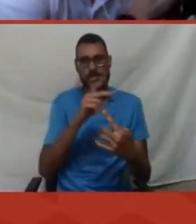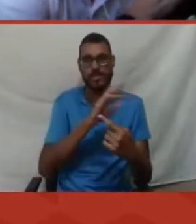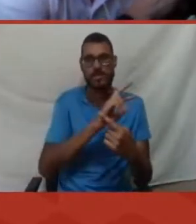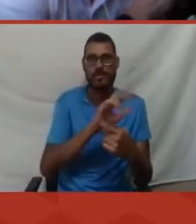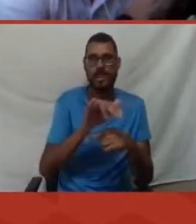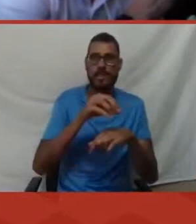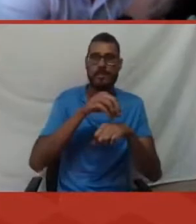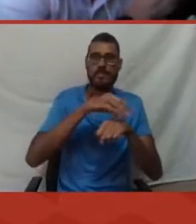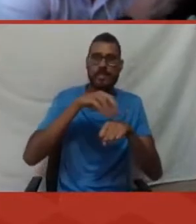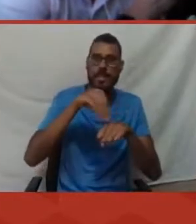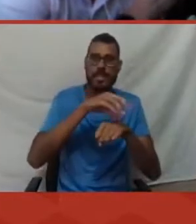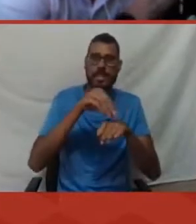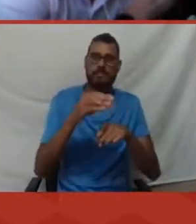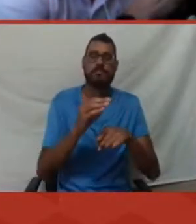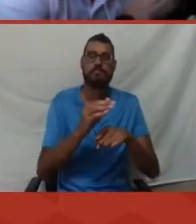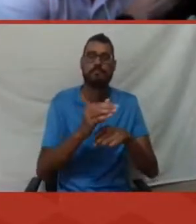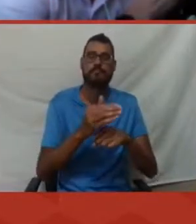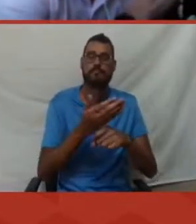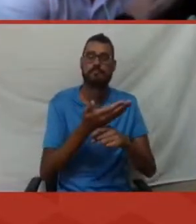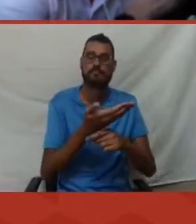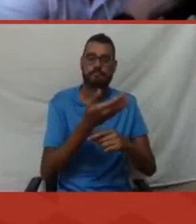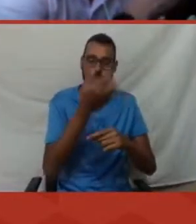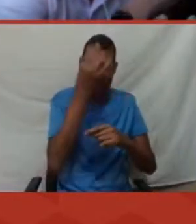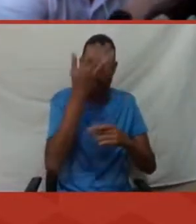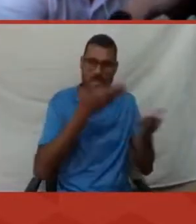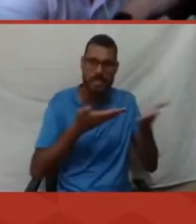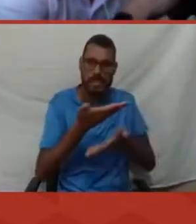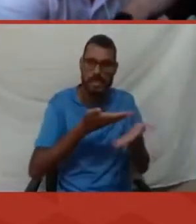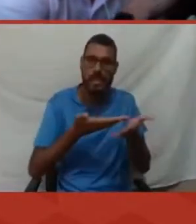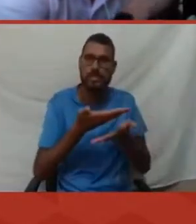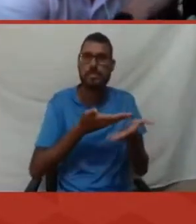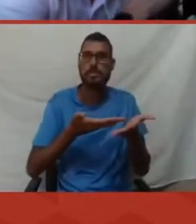estarão conduzindo o trabalho nos pequenos grupos